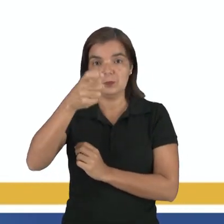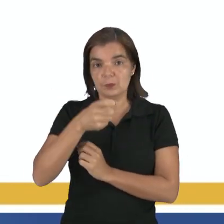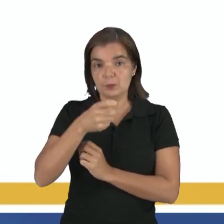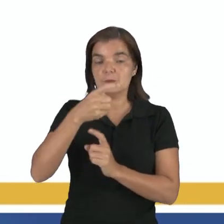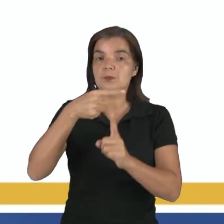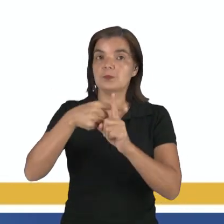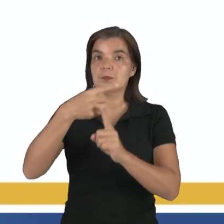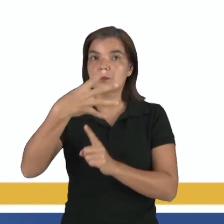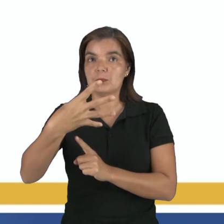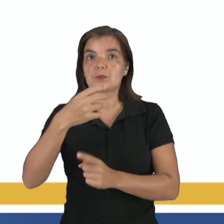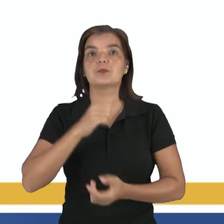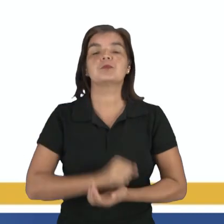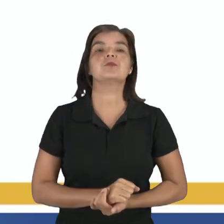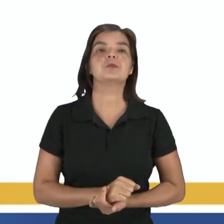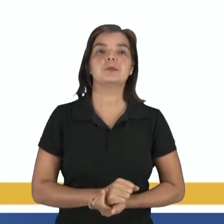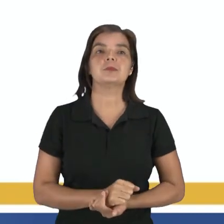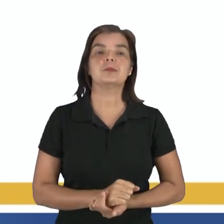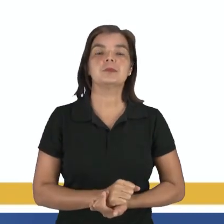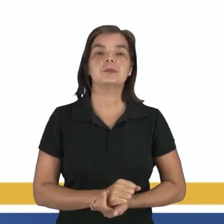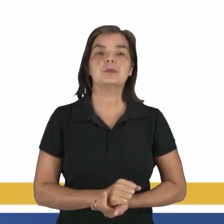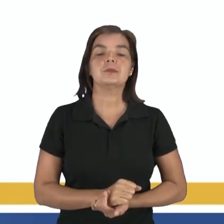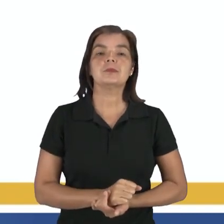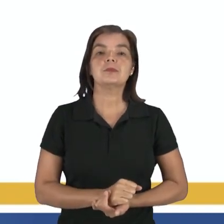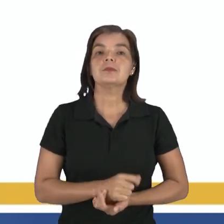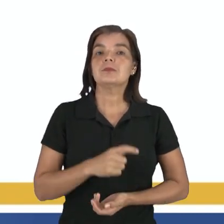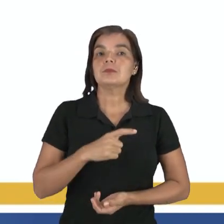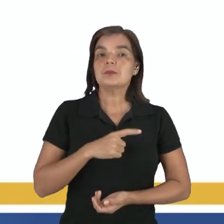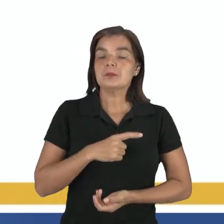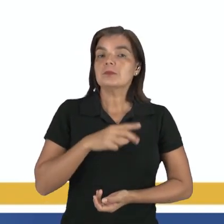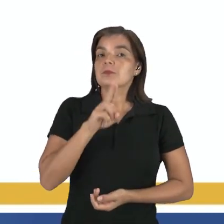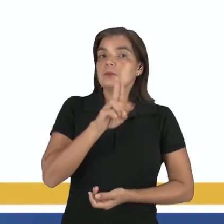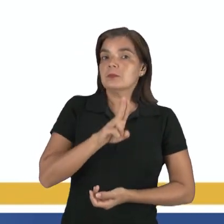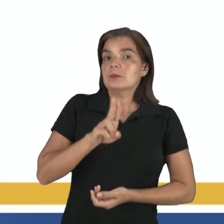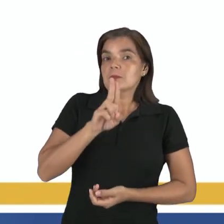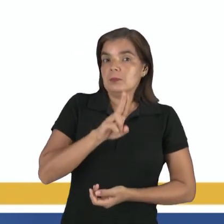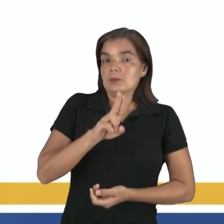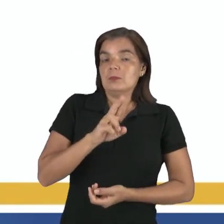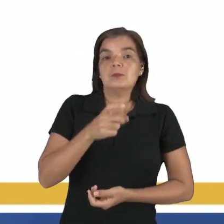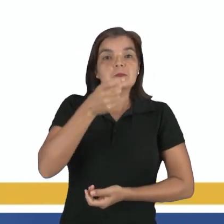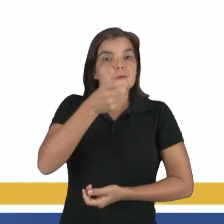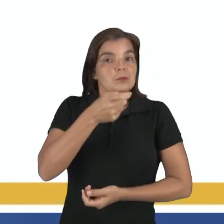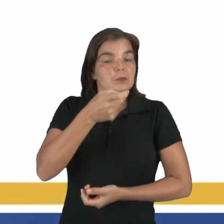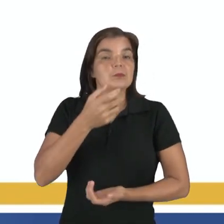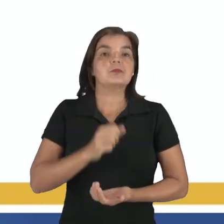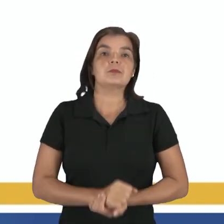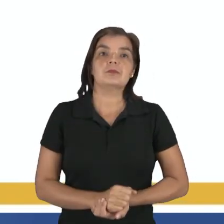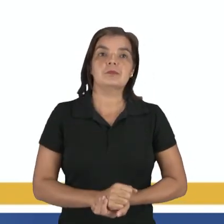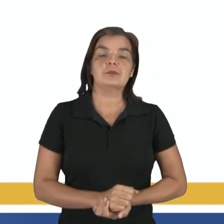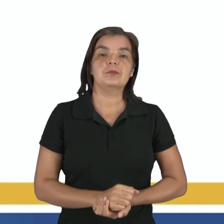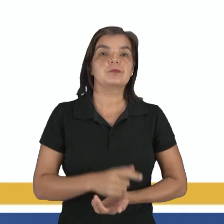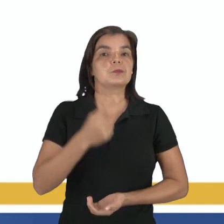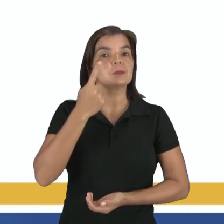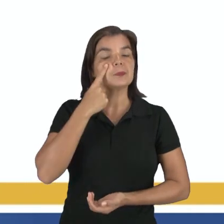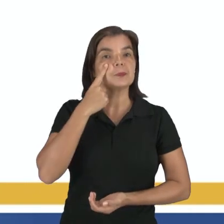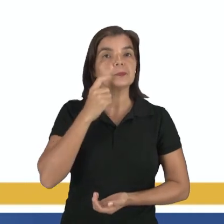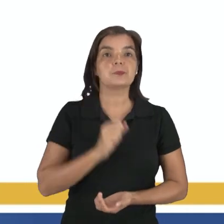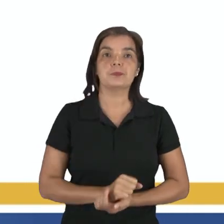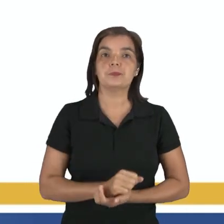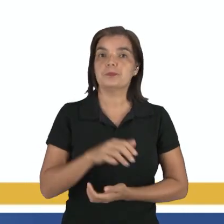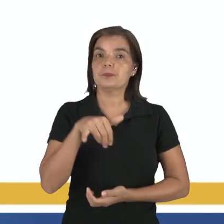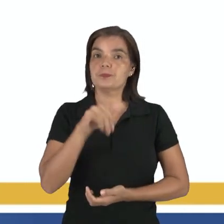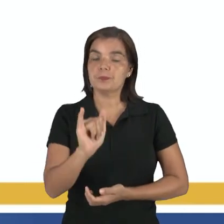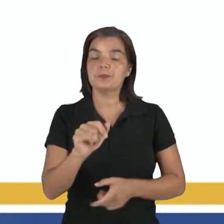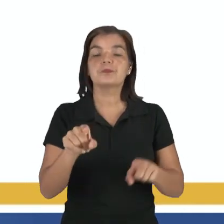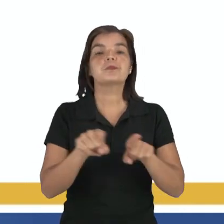mais 4, tá? E usando os valores atribuídos a x. Então, vamos encontrar o valor de